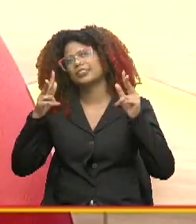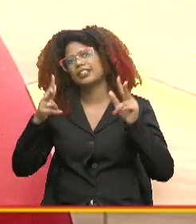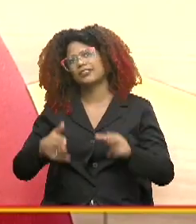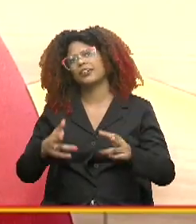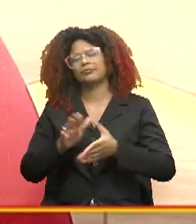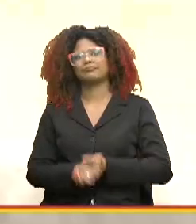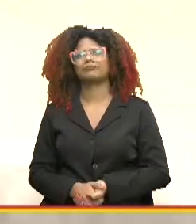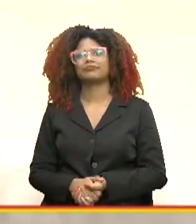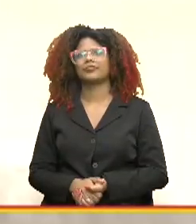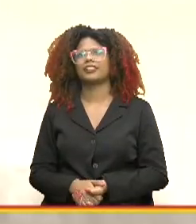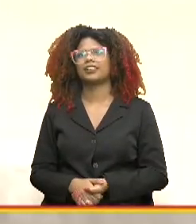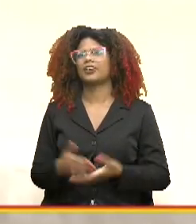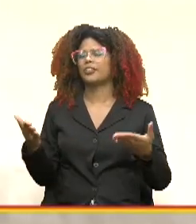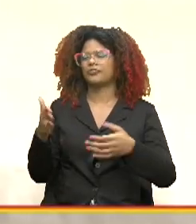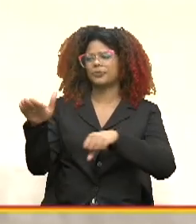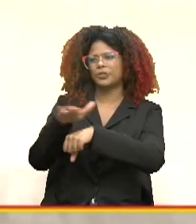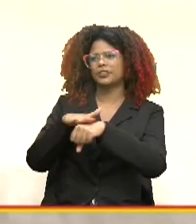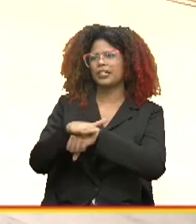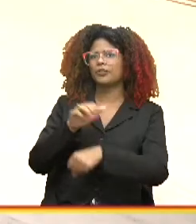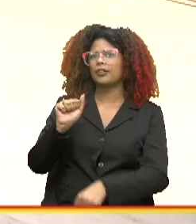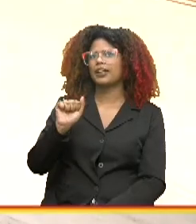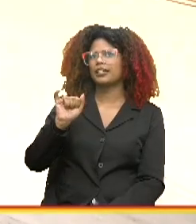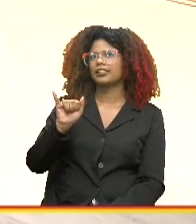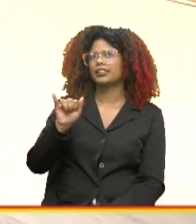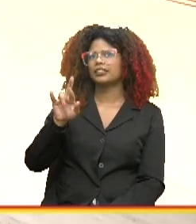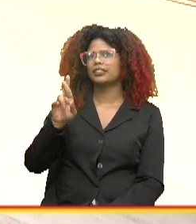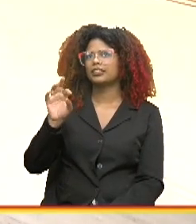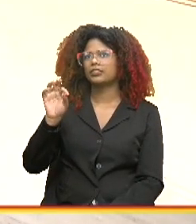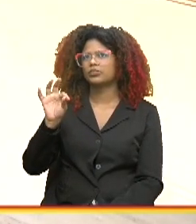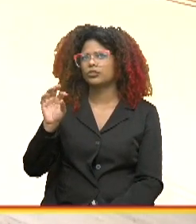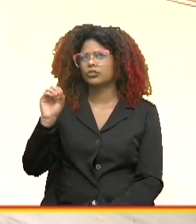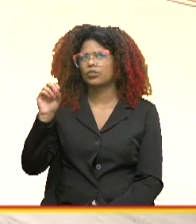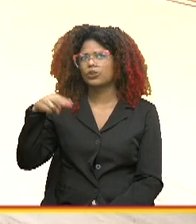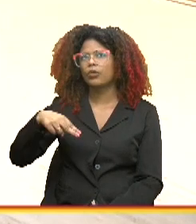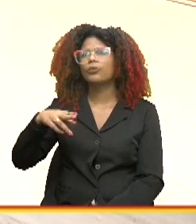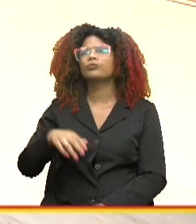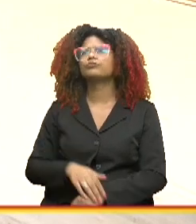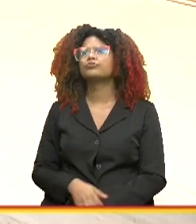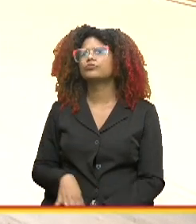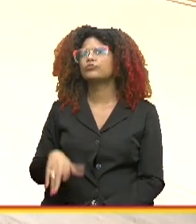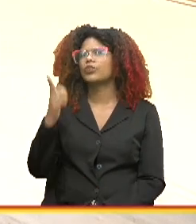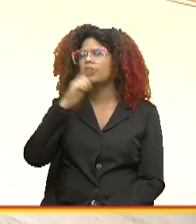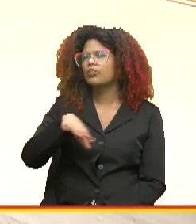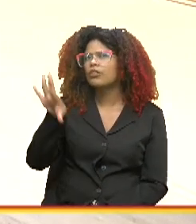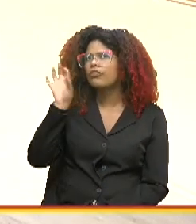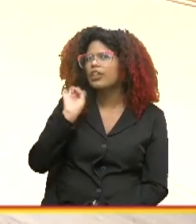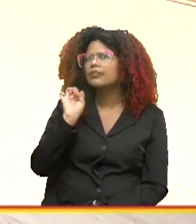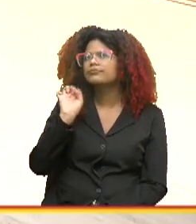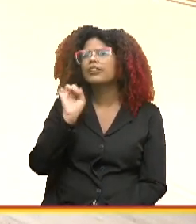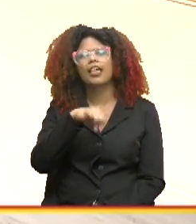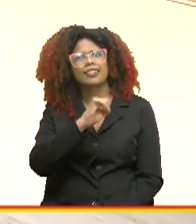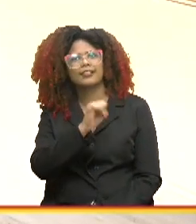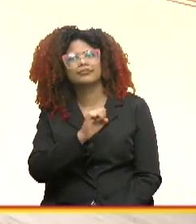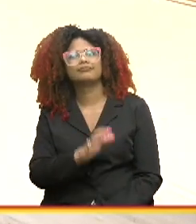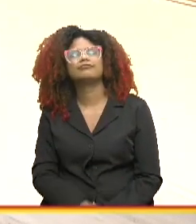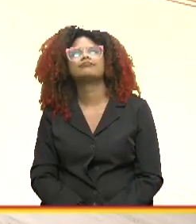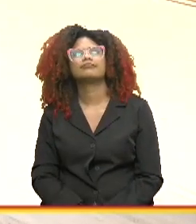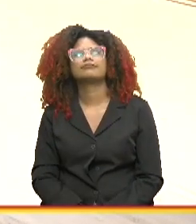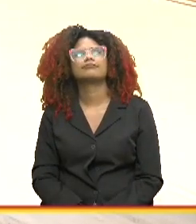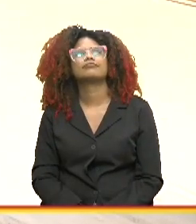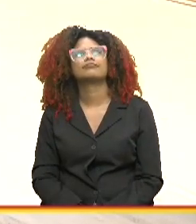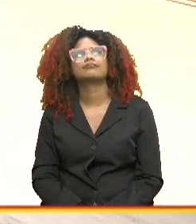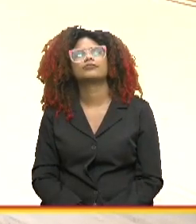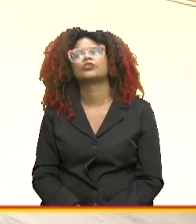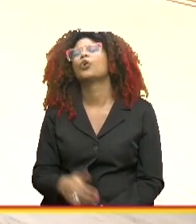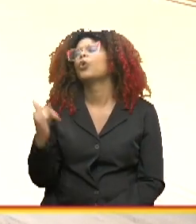vamos conversar com Ayrton tá nos ouvindo estou estou ouvindo Então